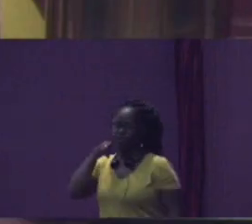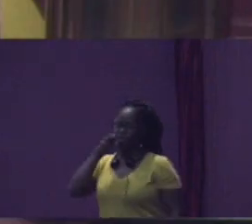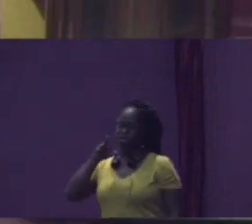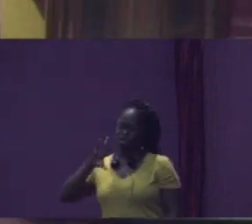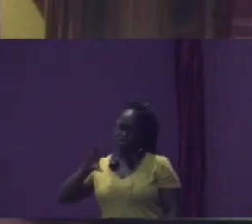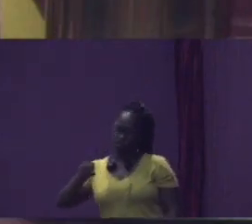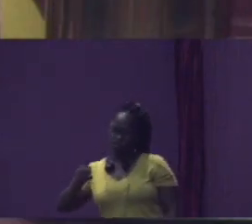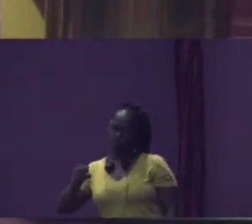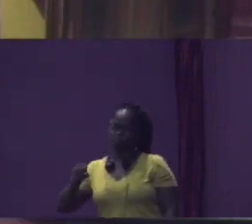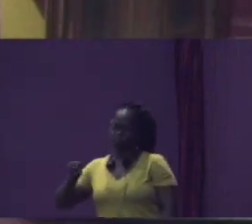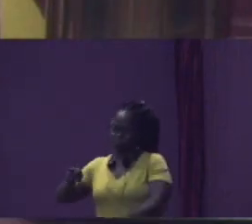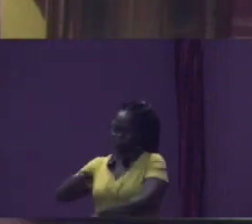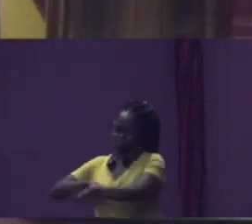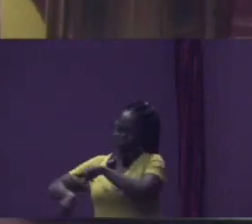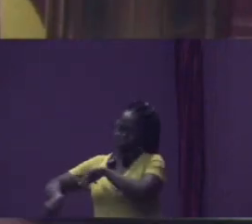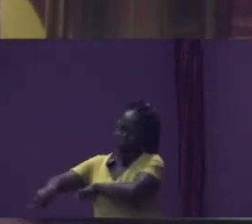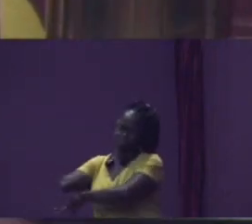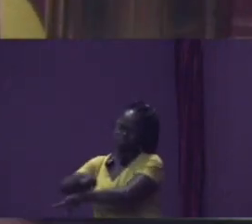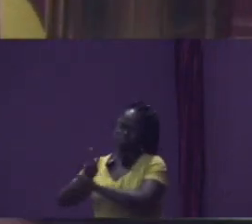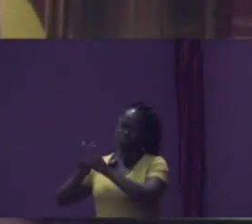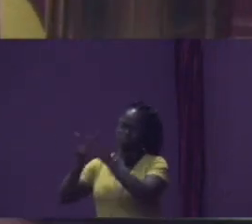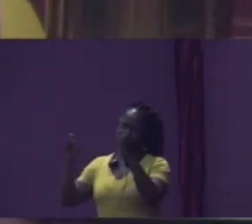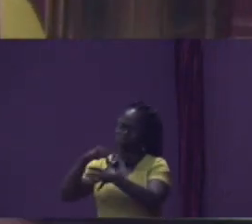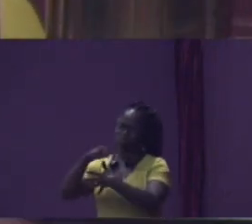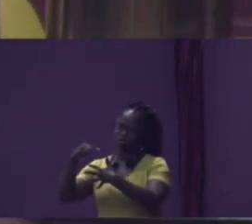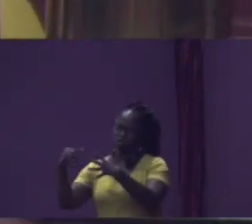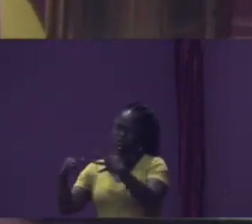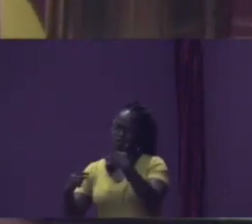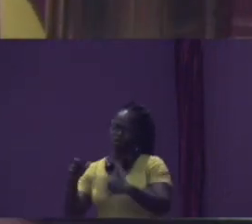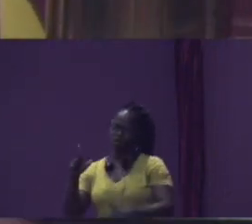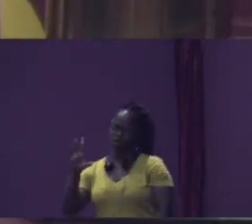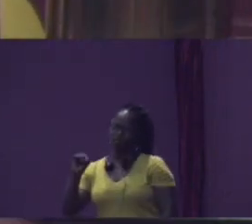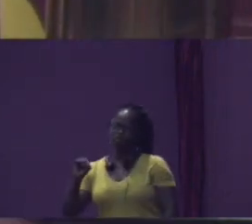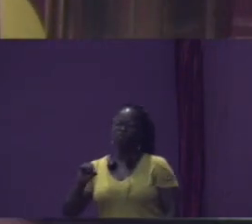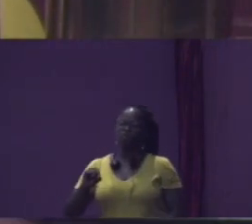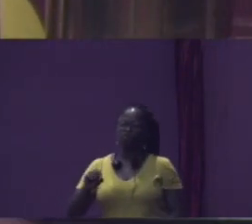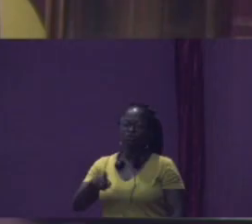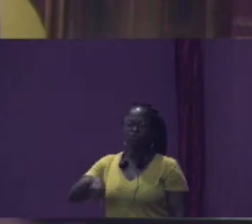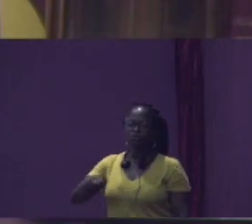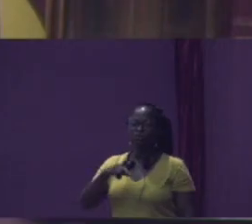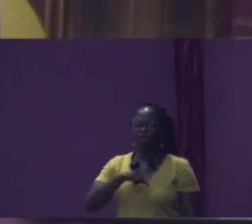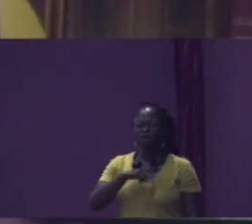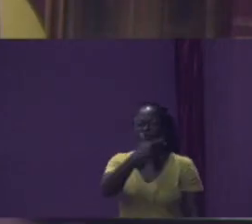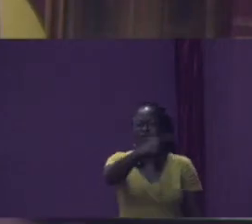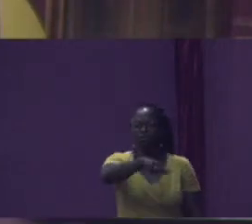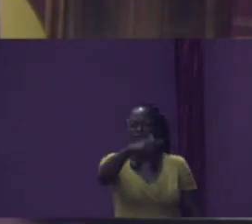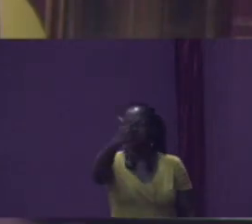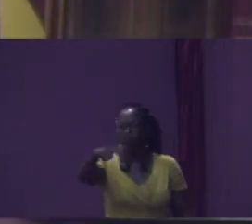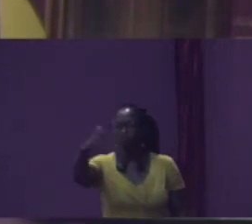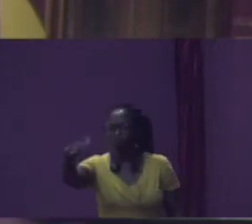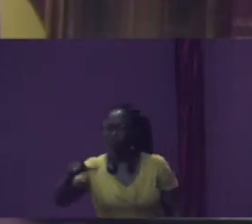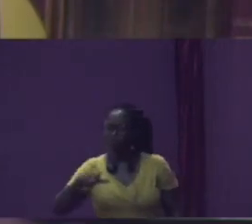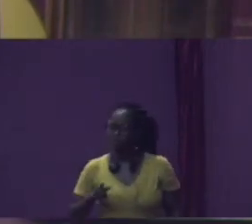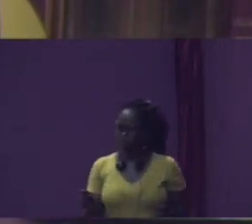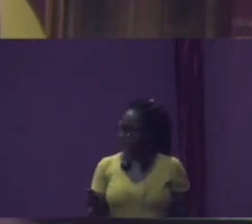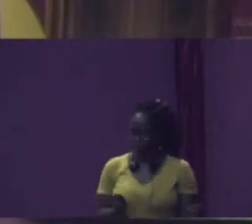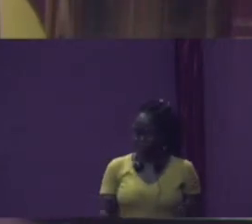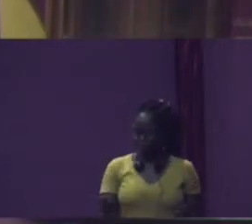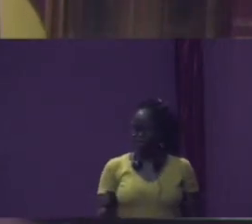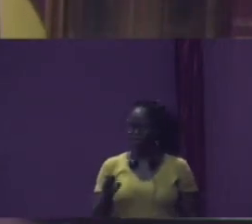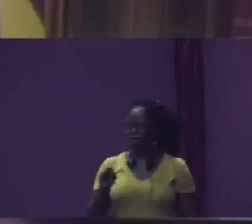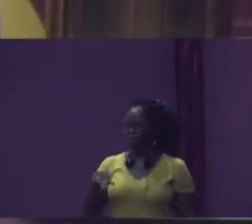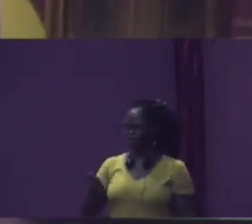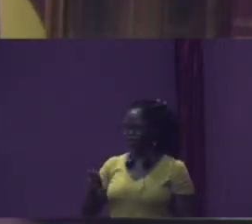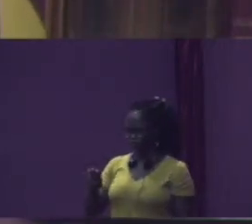dessas outras dimensões do risco, não quer dizer que a gente tenha outros riscos também para gerenciar. Eu acho que a Simone está